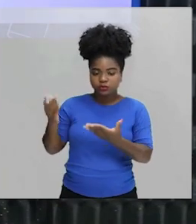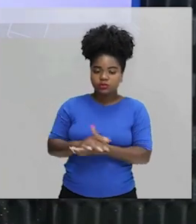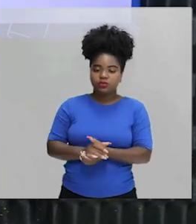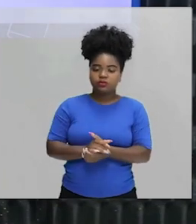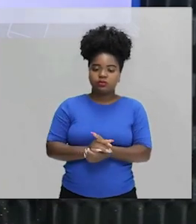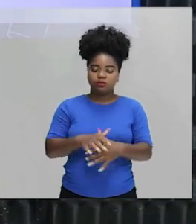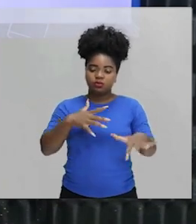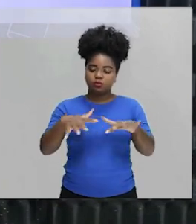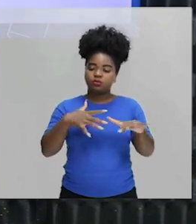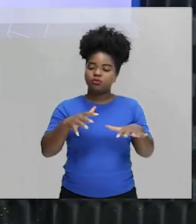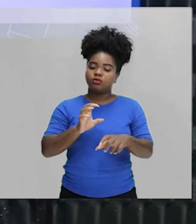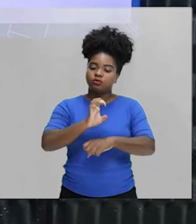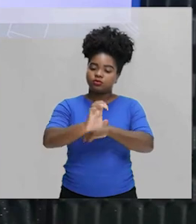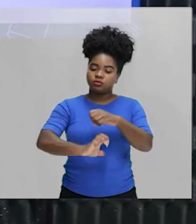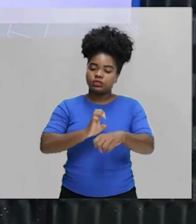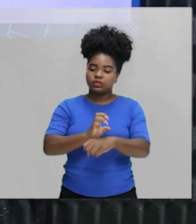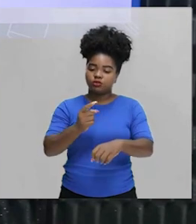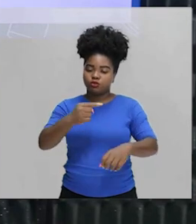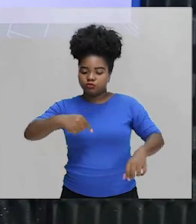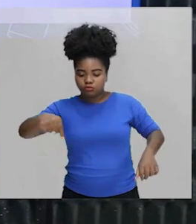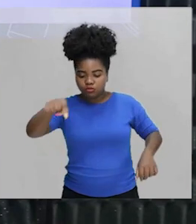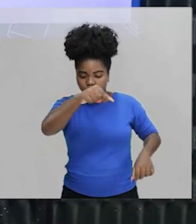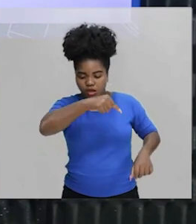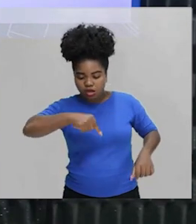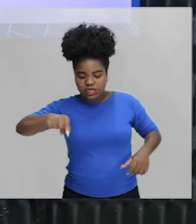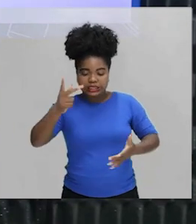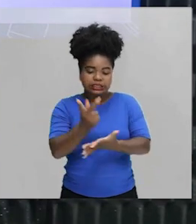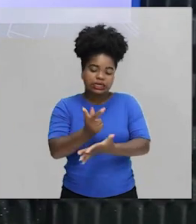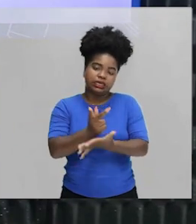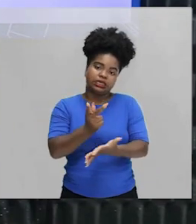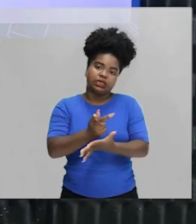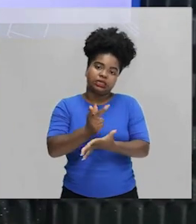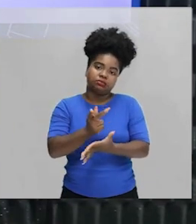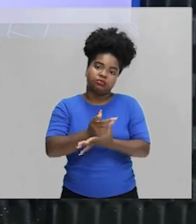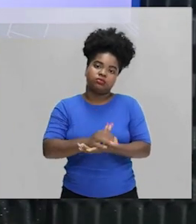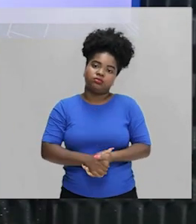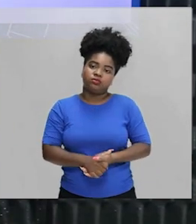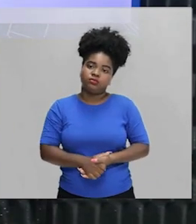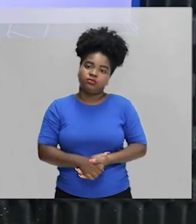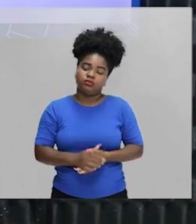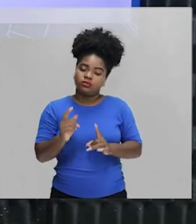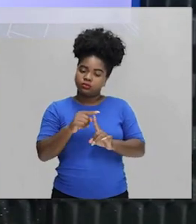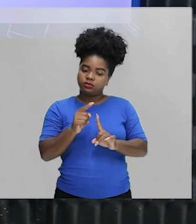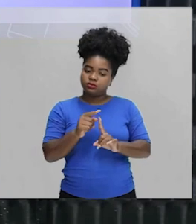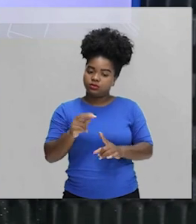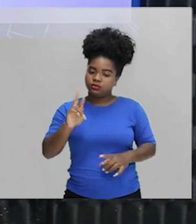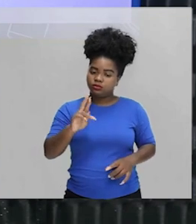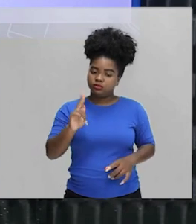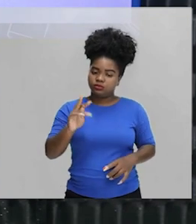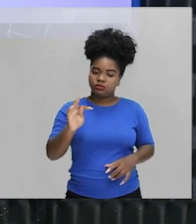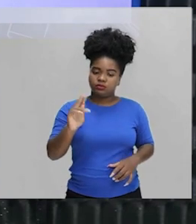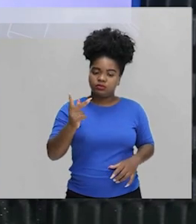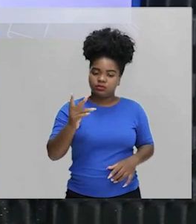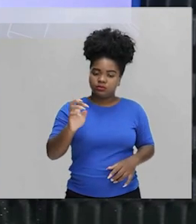elétron que são órbitas circulares para todos eles ok Esse é o modelo atômico tef o modelo atômico de